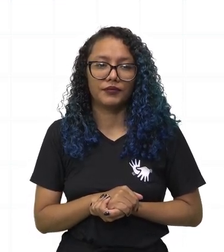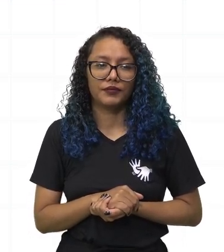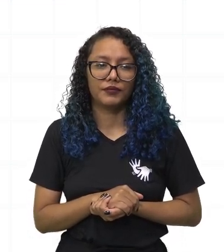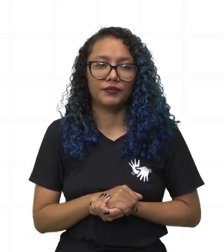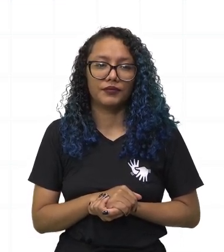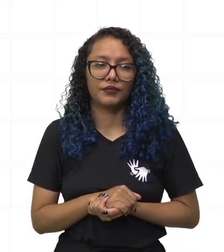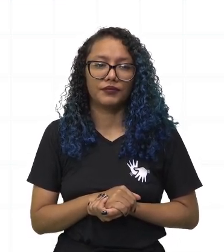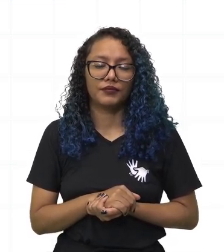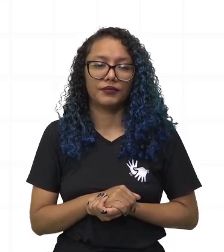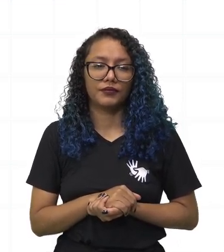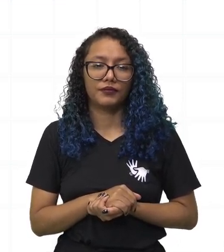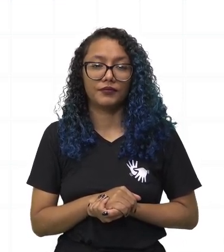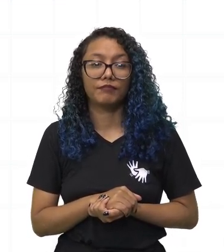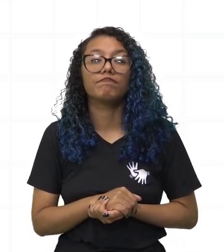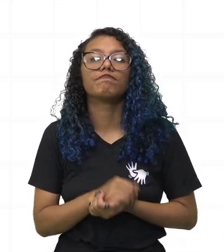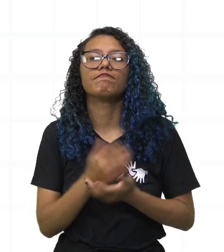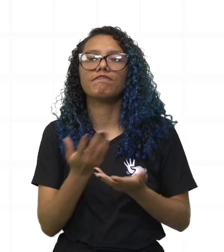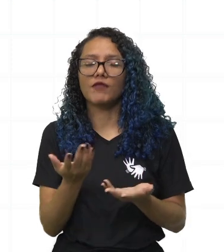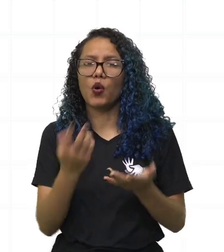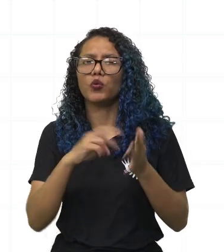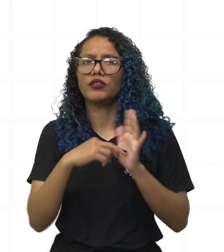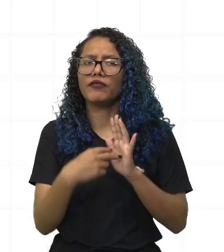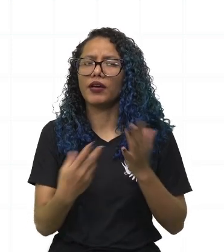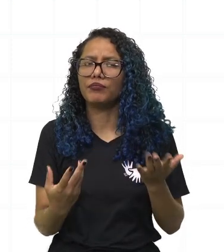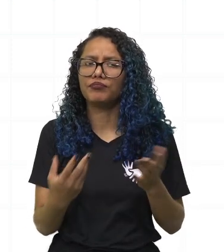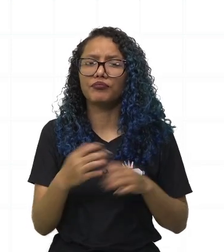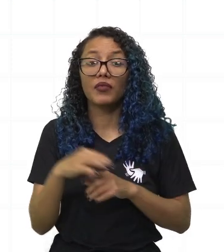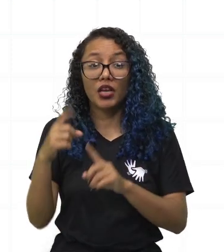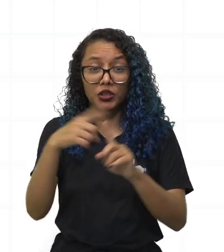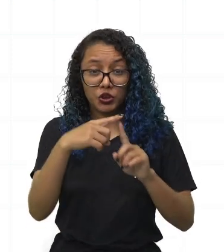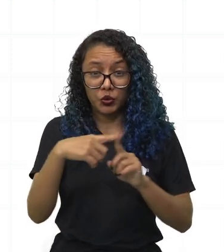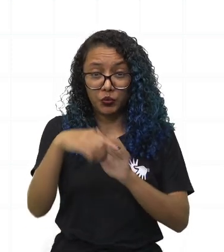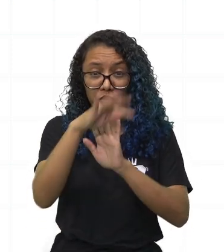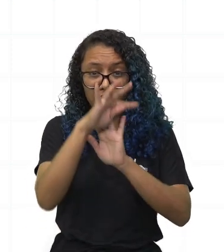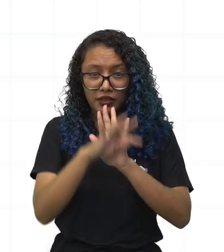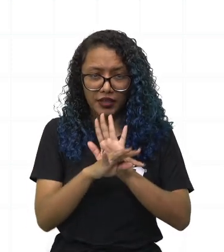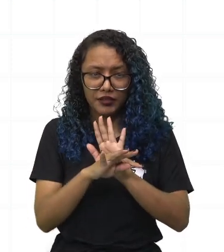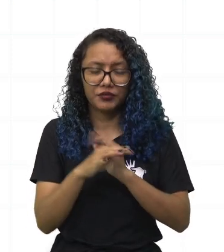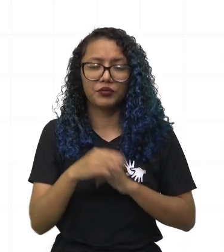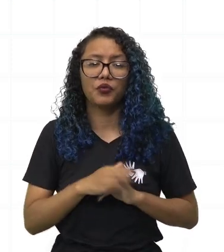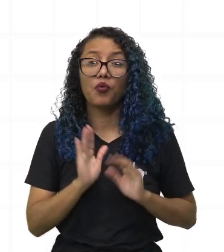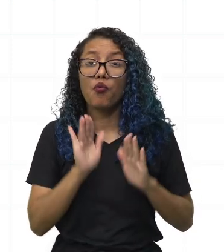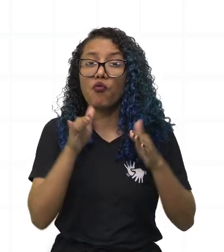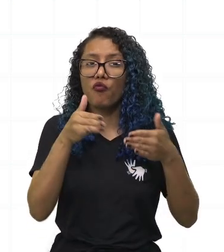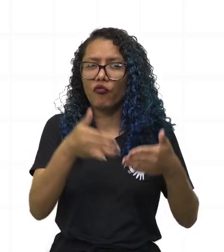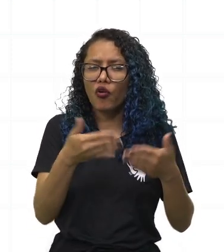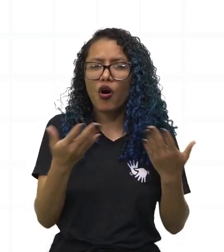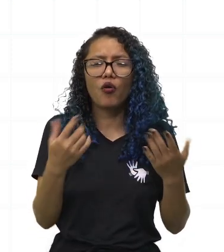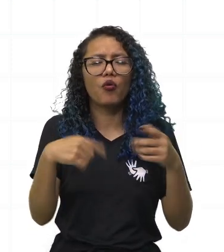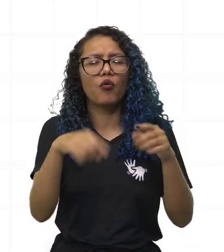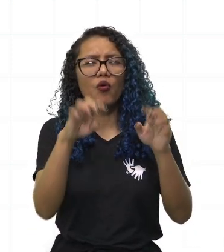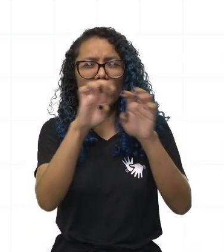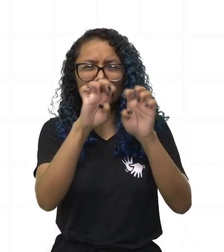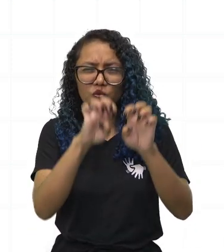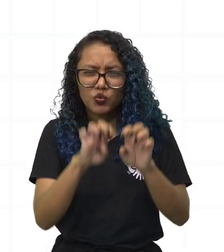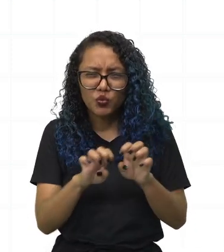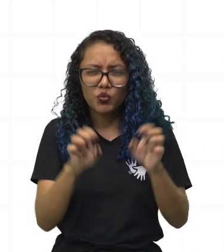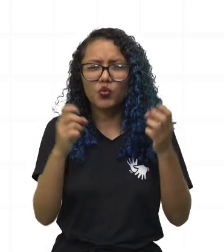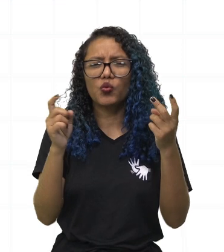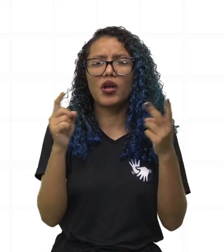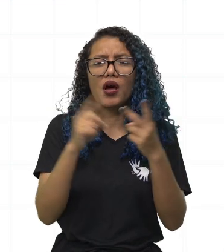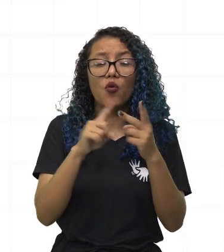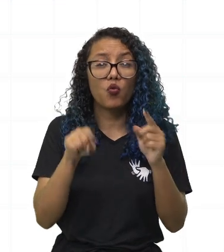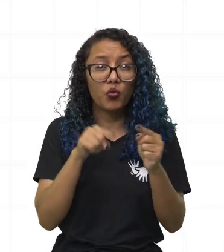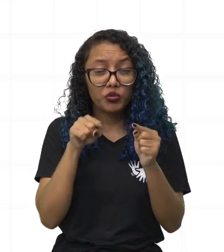o quê? Os tipos textuais se configuram por estabelecerem a estrutura, o